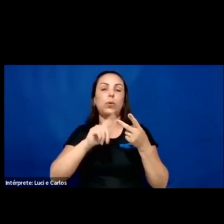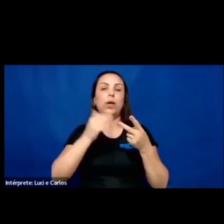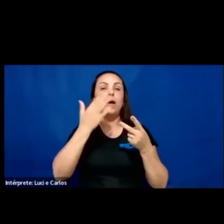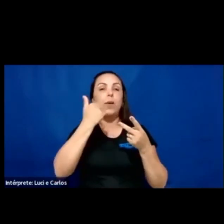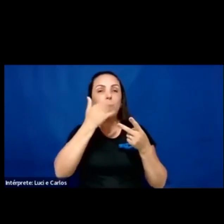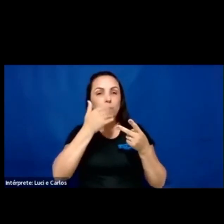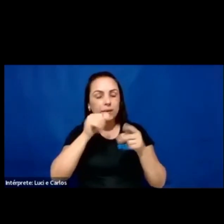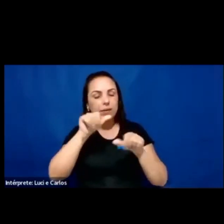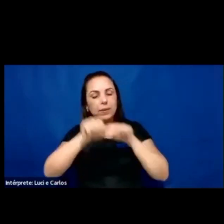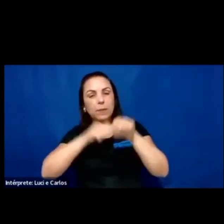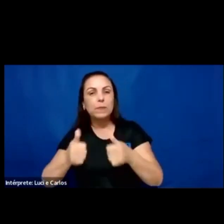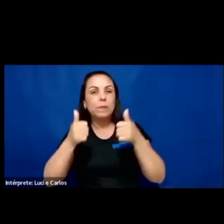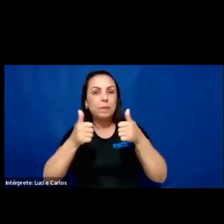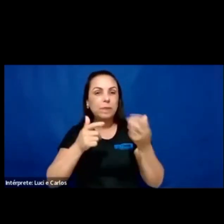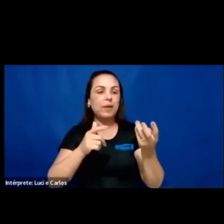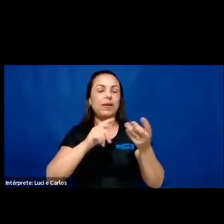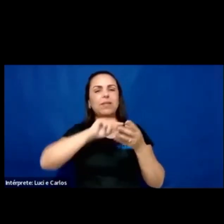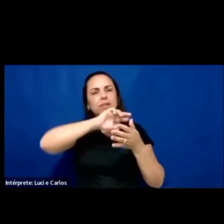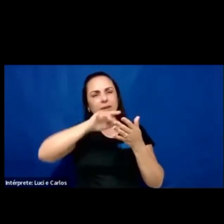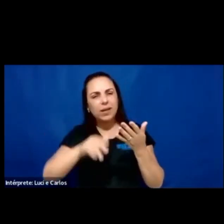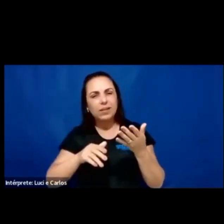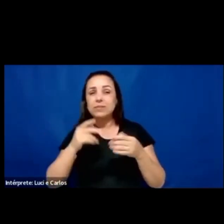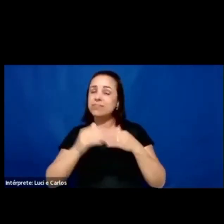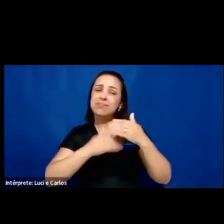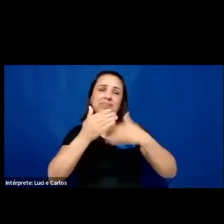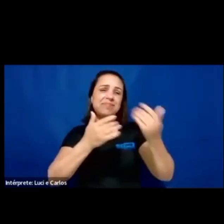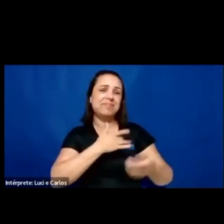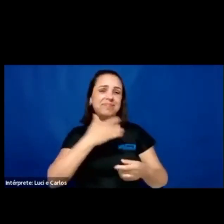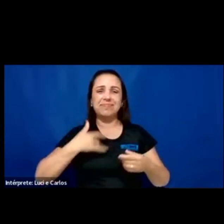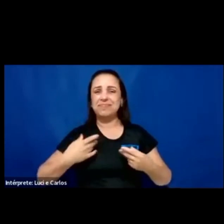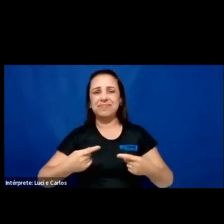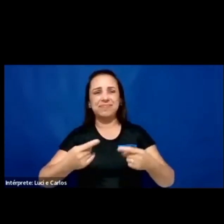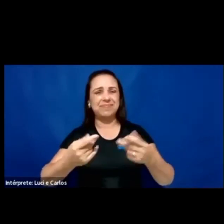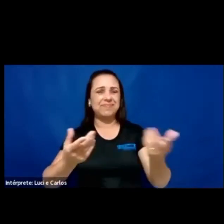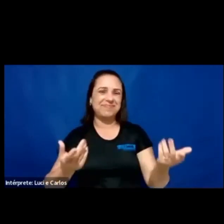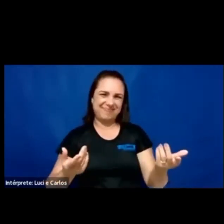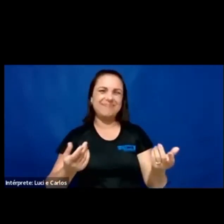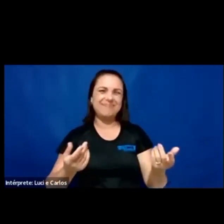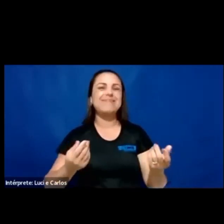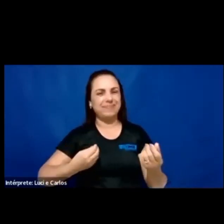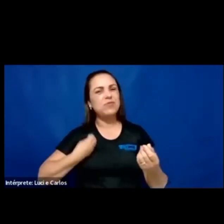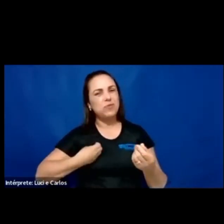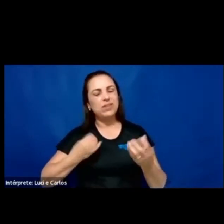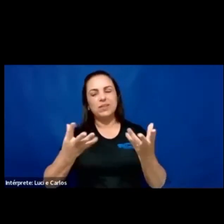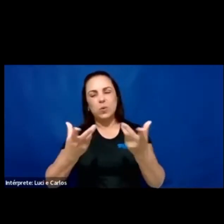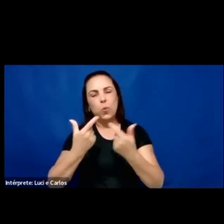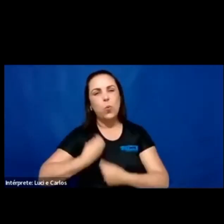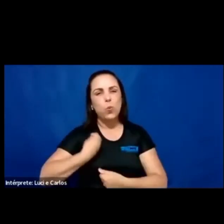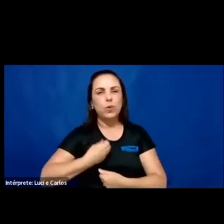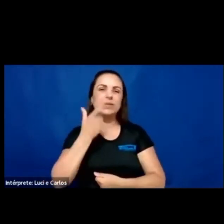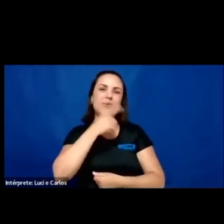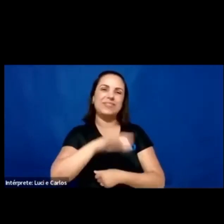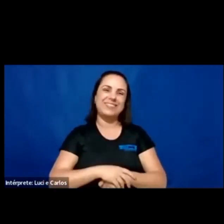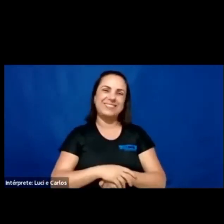complementar as outras coisas, saúde abundante vocês vão ter. Aí você vai começar a livrar do remédio, vai começar a